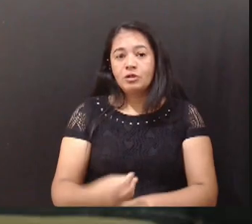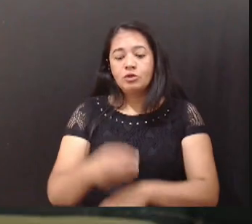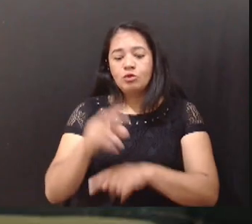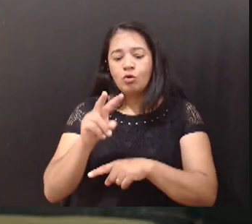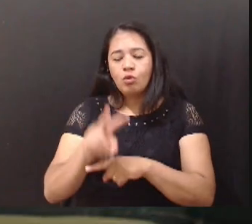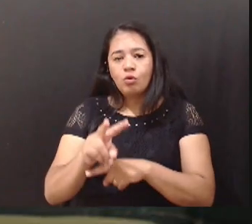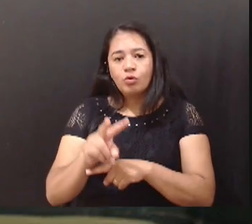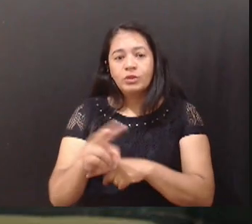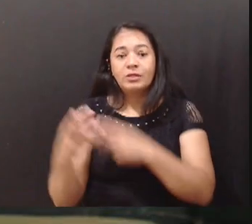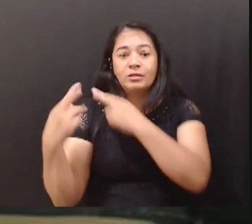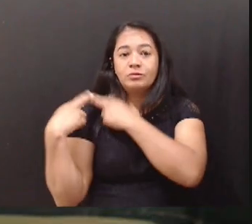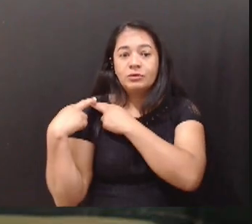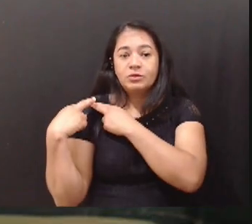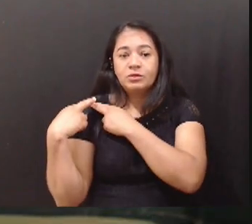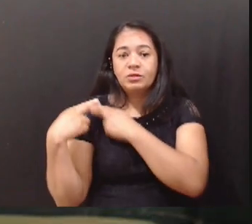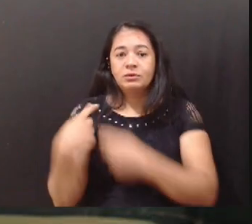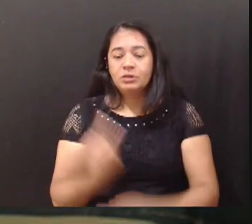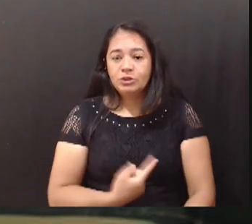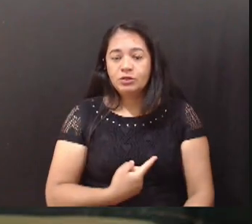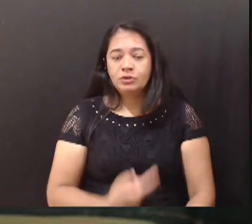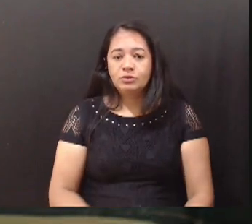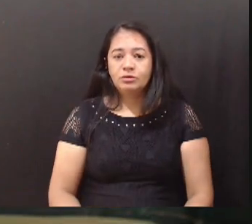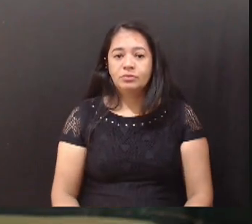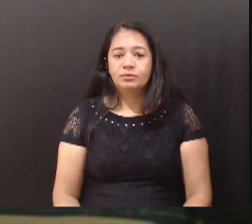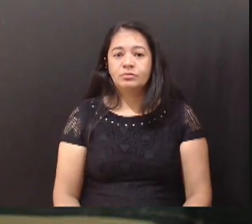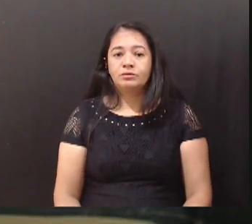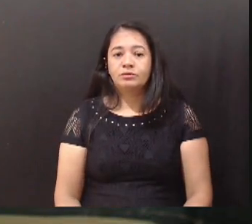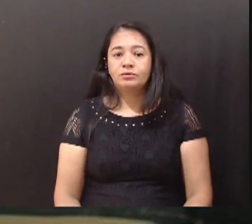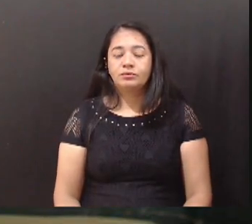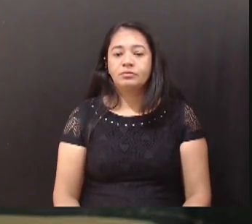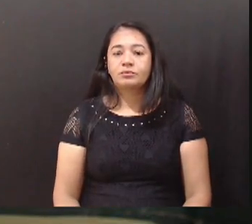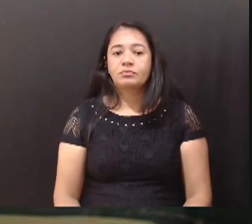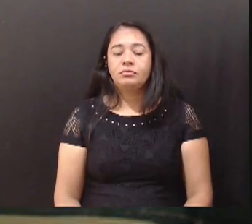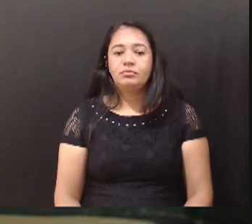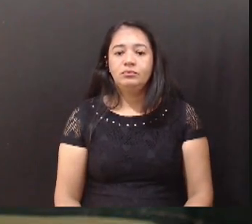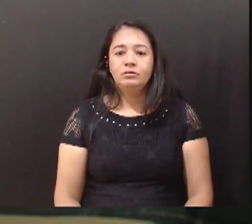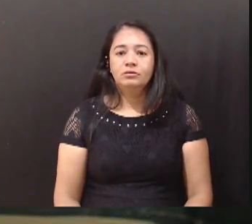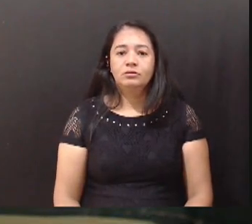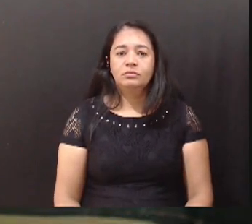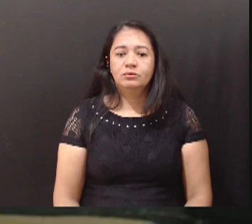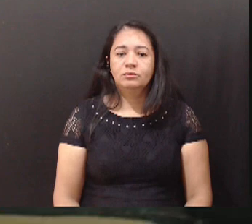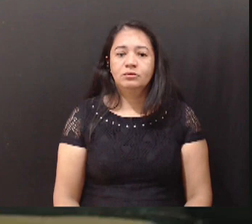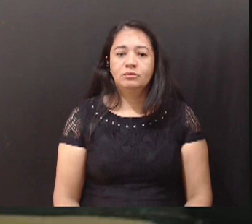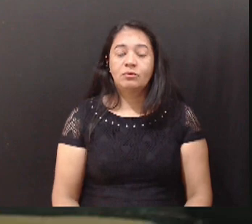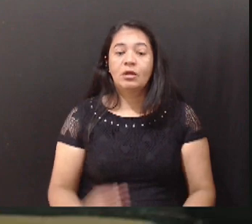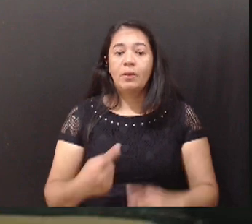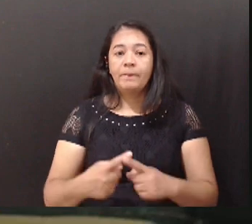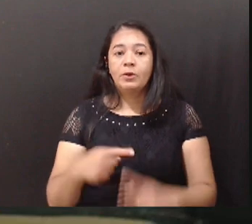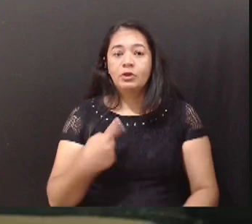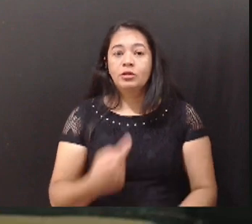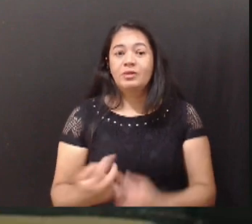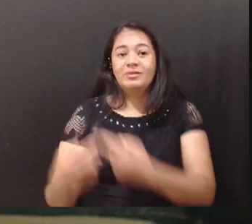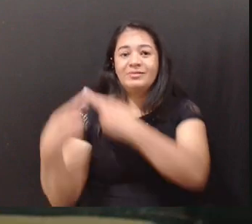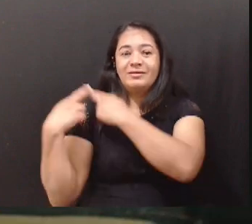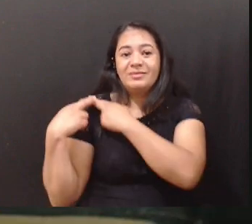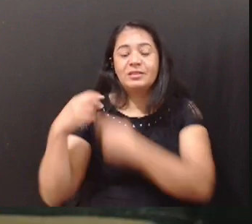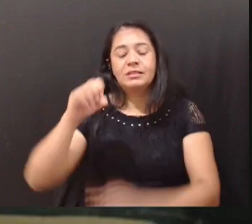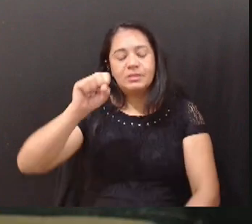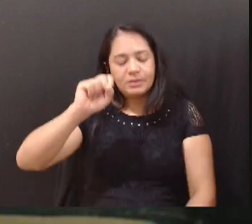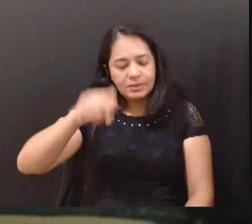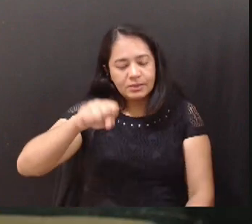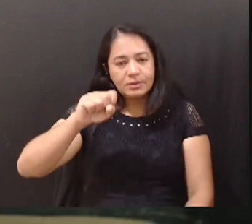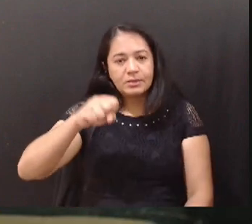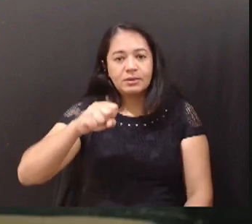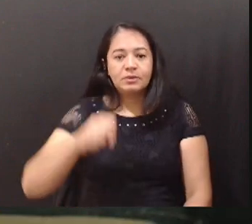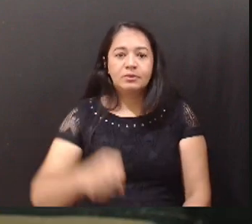sob nossa responsabilidade, né? Porque a gente é responsável, sim,